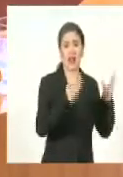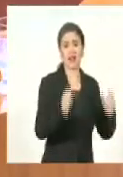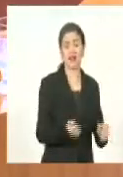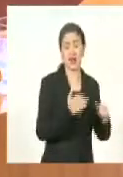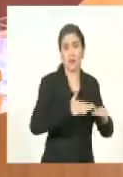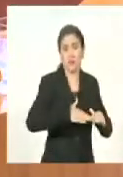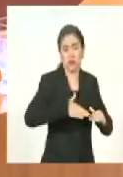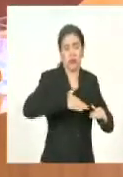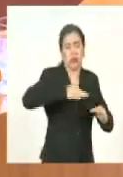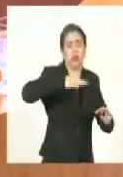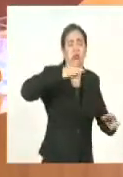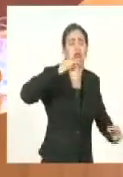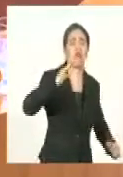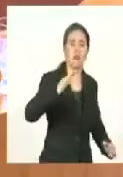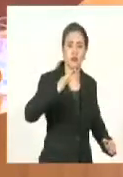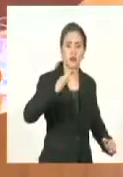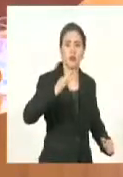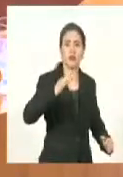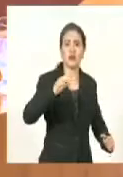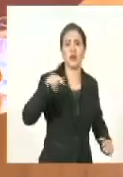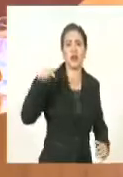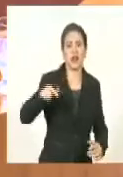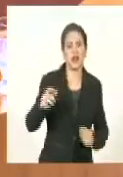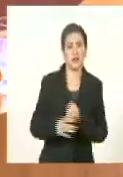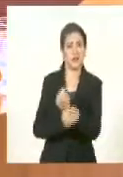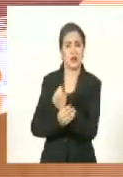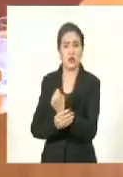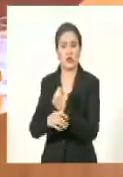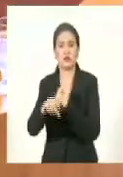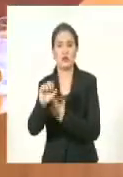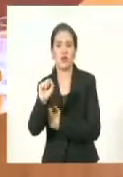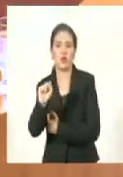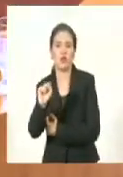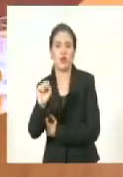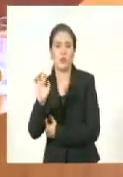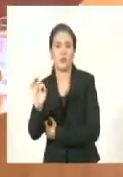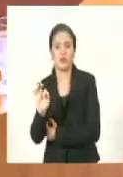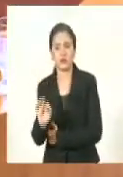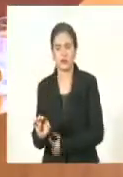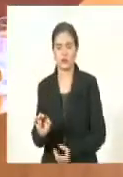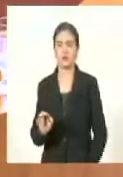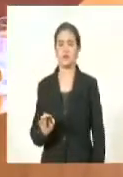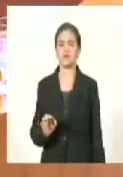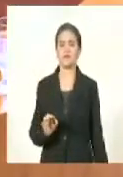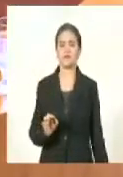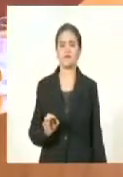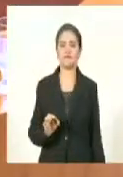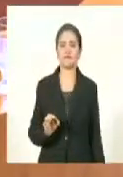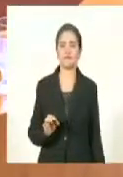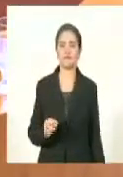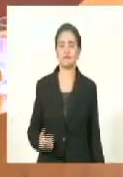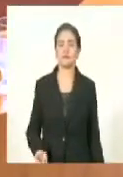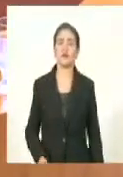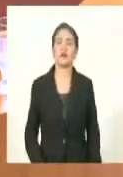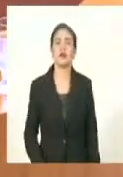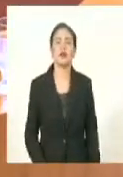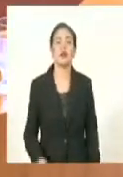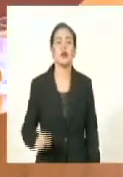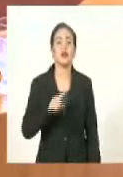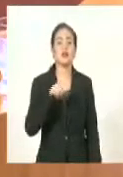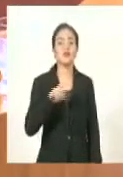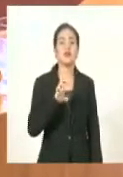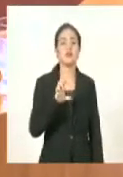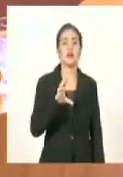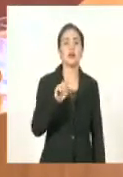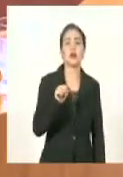Nomeações ilegais de aliados que afrontam um projeto de lei estadual de autoria do ex-deputado estadual Zé Carlos, que prevê ficha limpa para